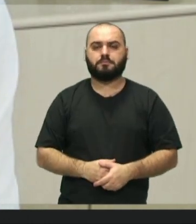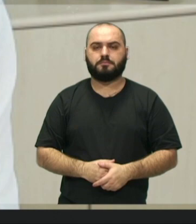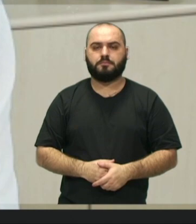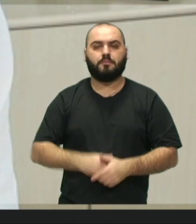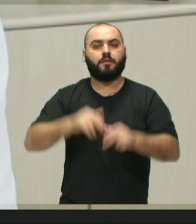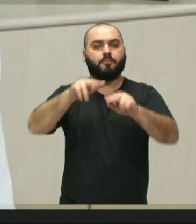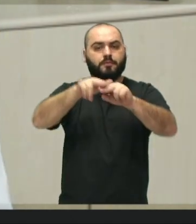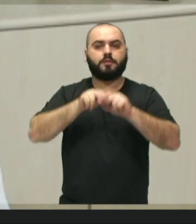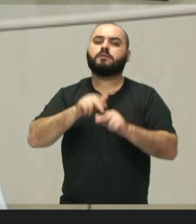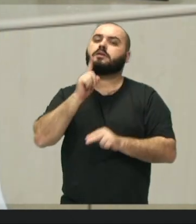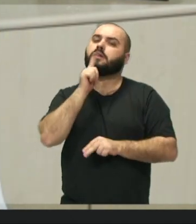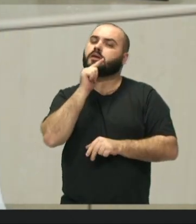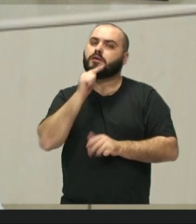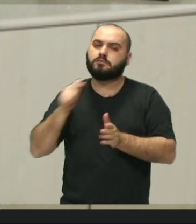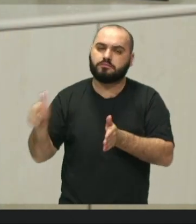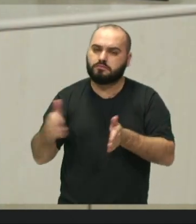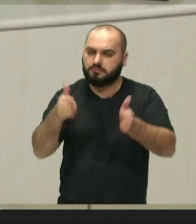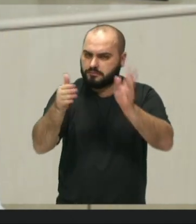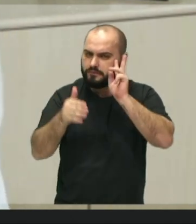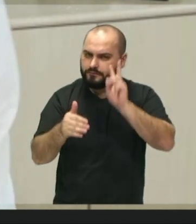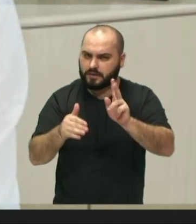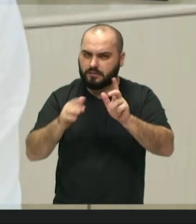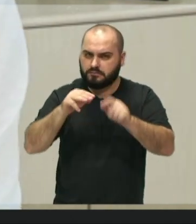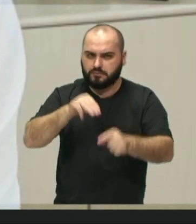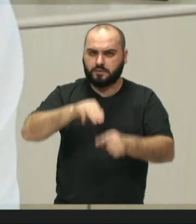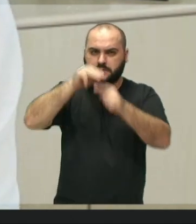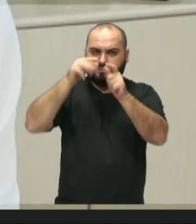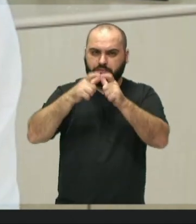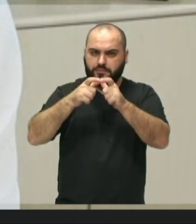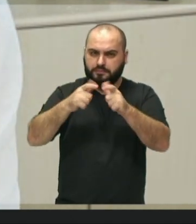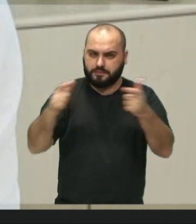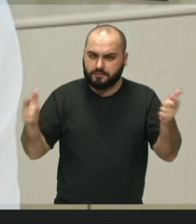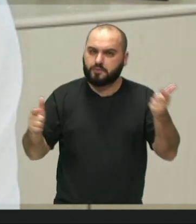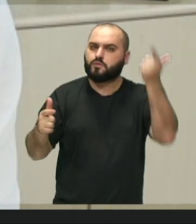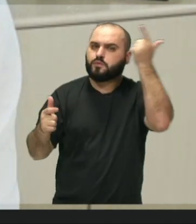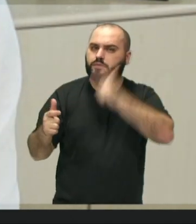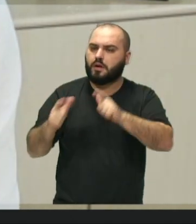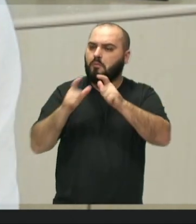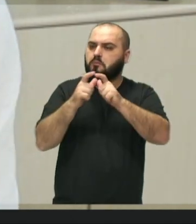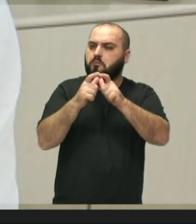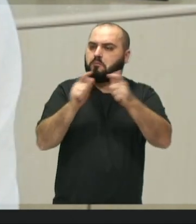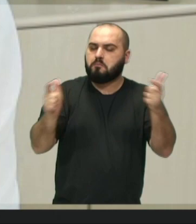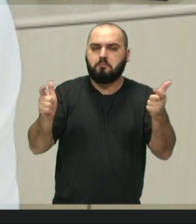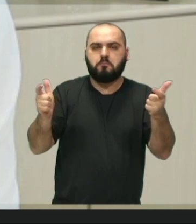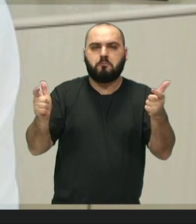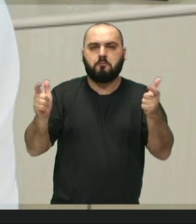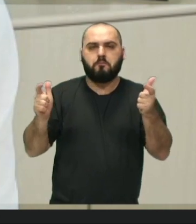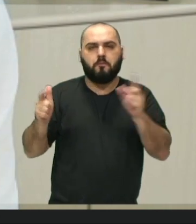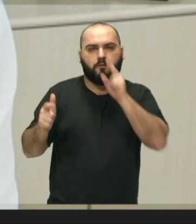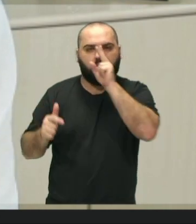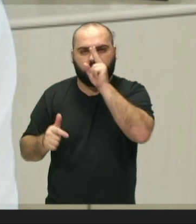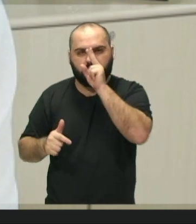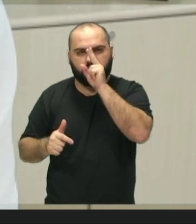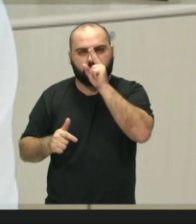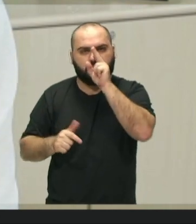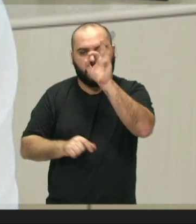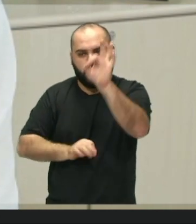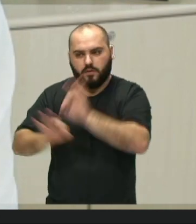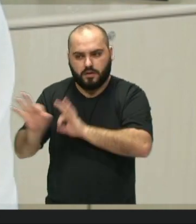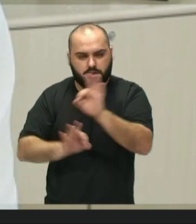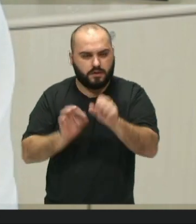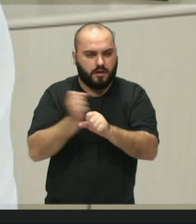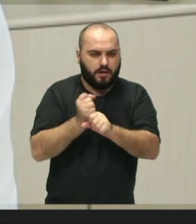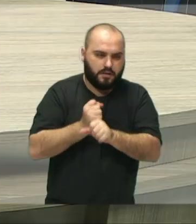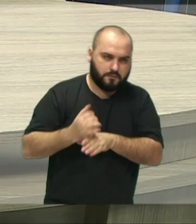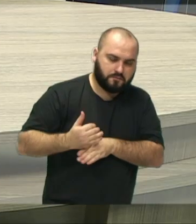SEMASA acompanha o desenvolvimento do município, dando condições para que esse crescimento ocorra de maneira sustentável e organizada pelos próximos